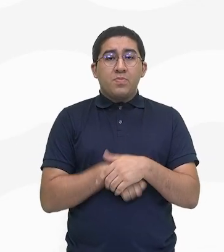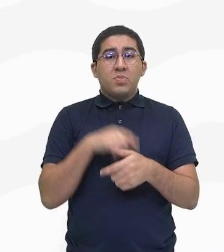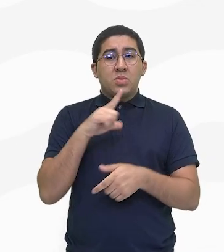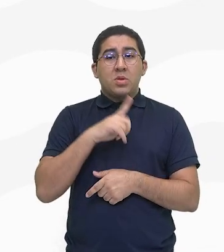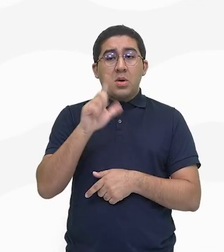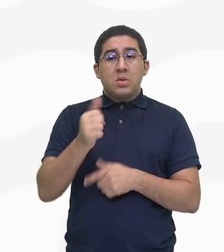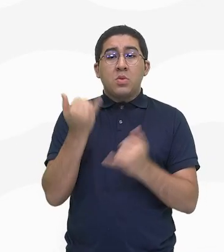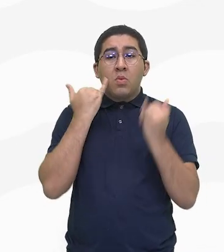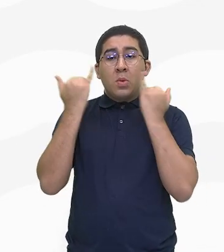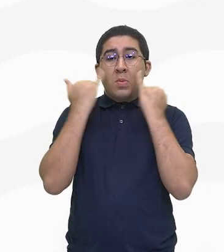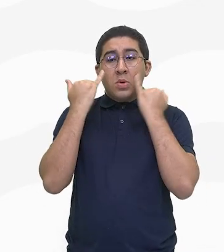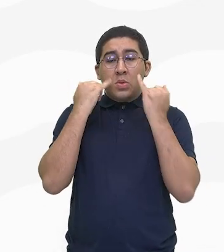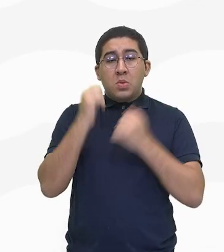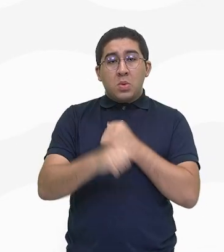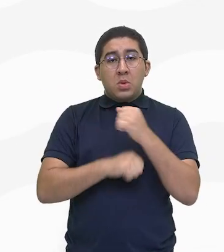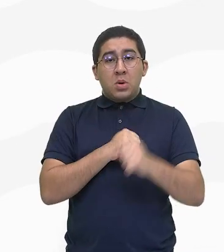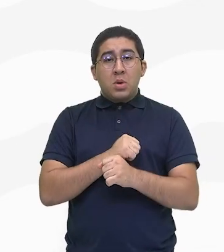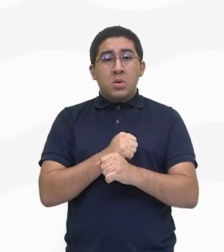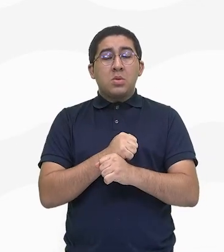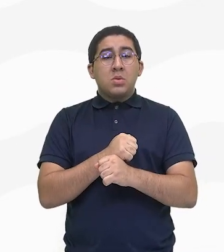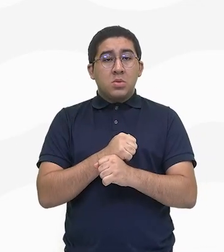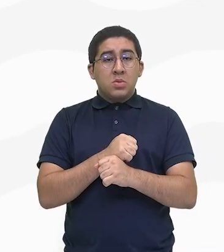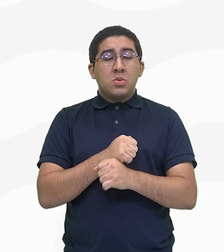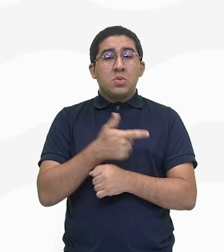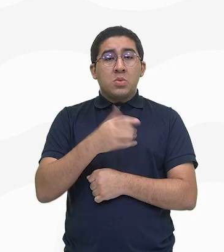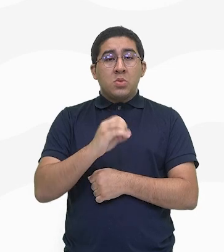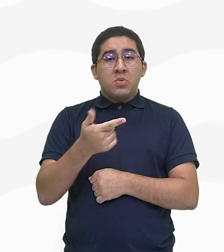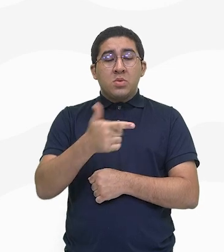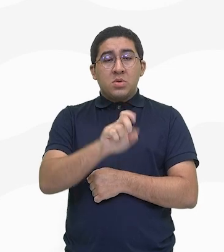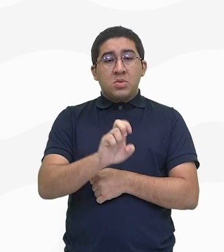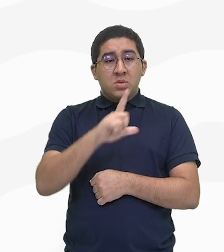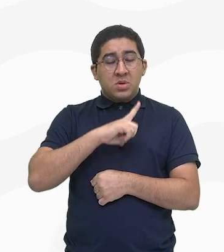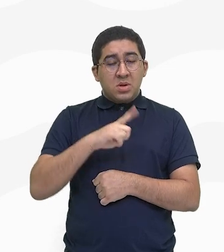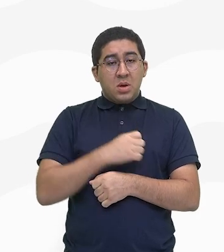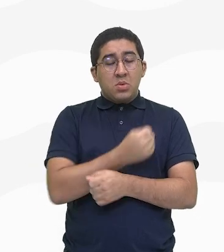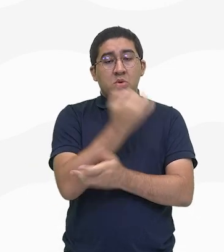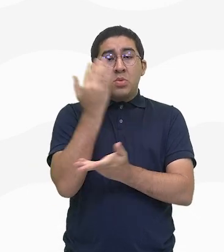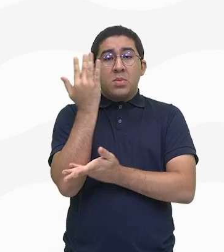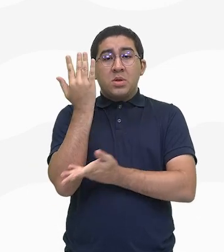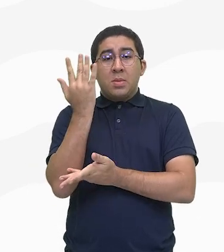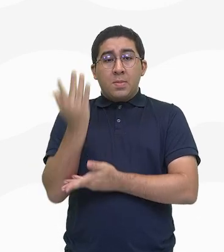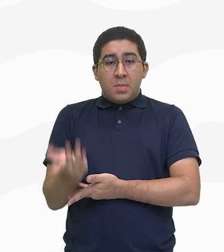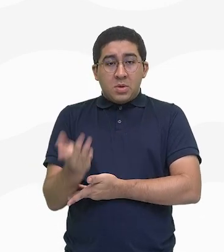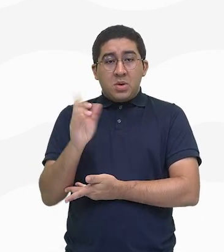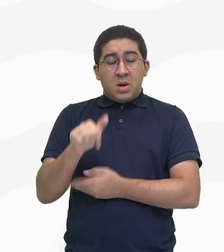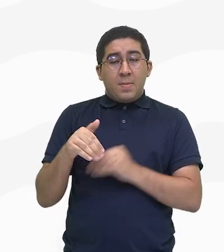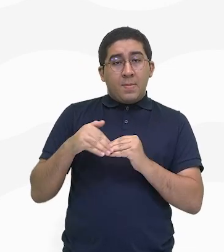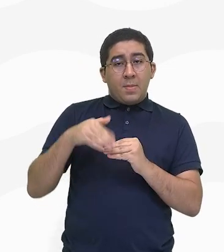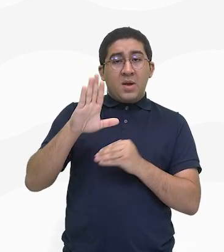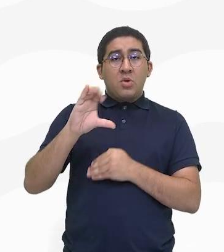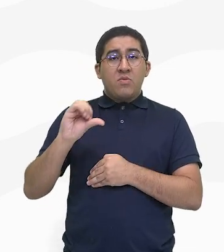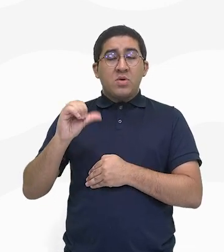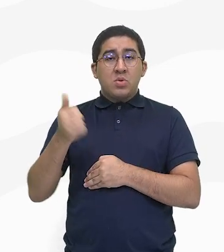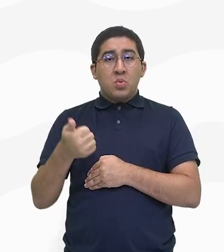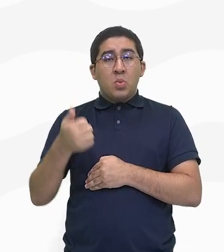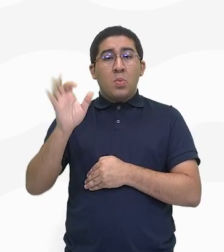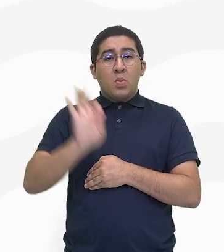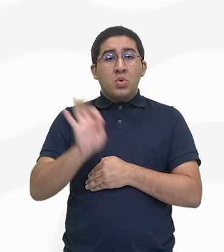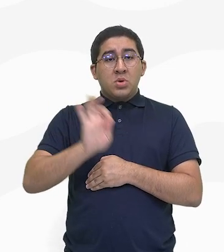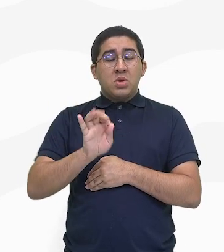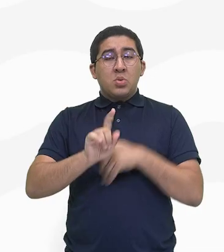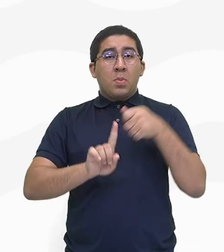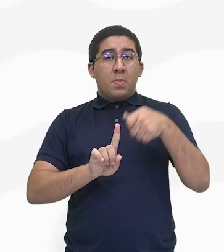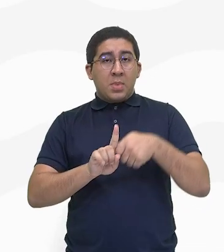essa notícia da CNN que disse que o desmatamento na Amazônia sobe 91% em maio